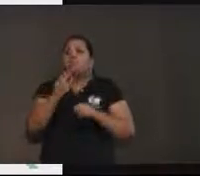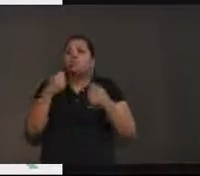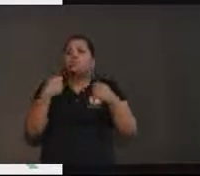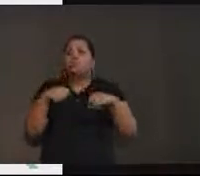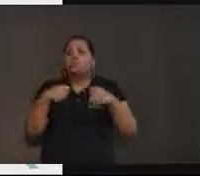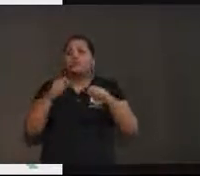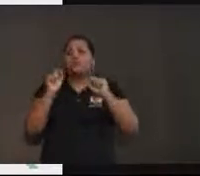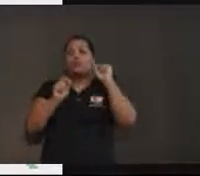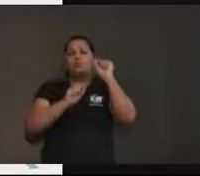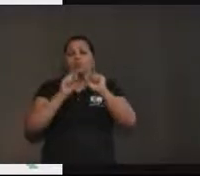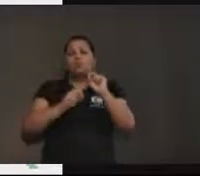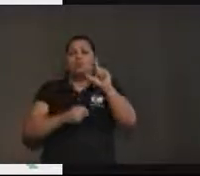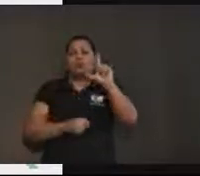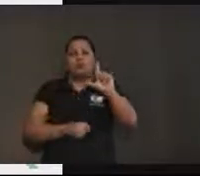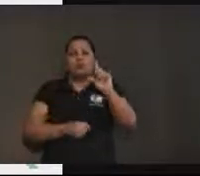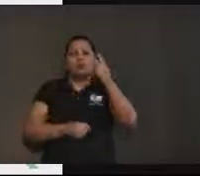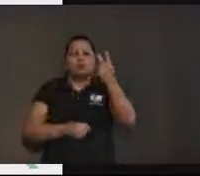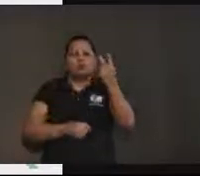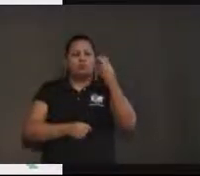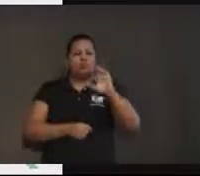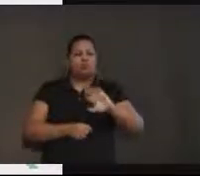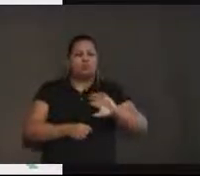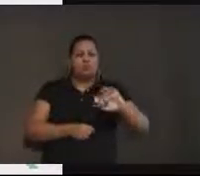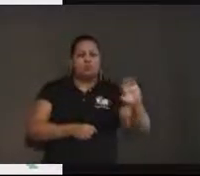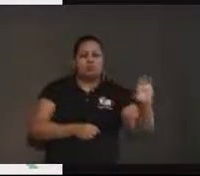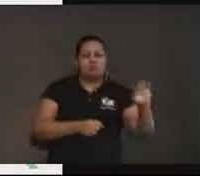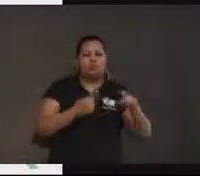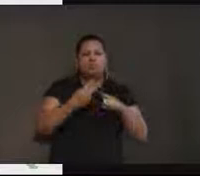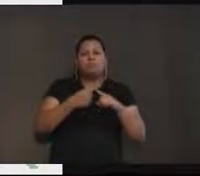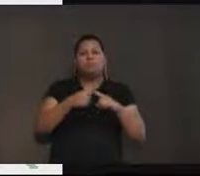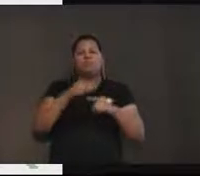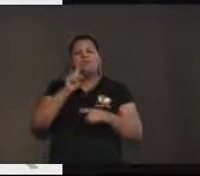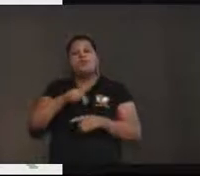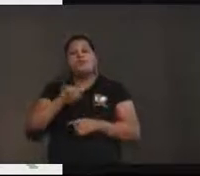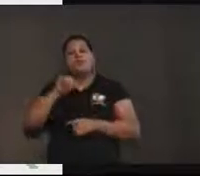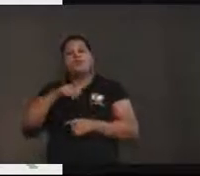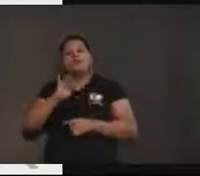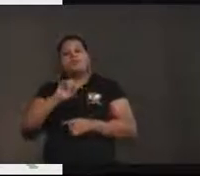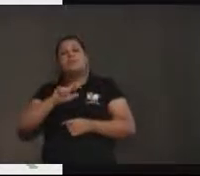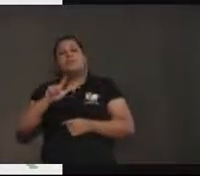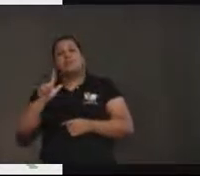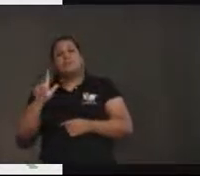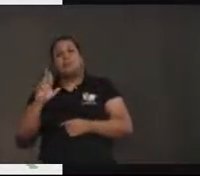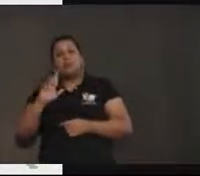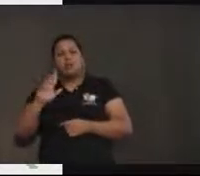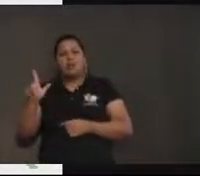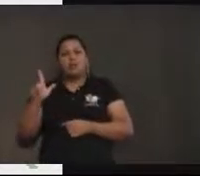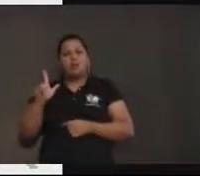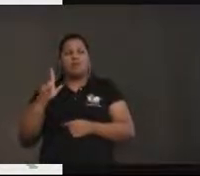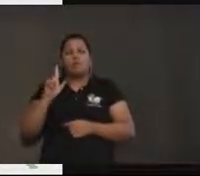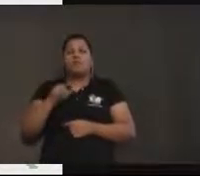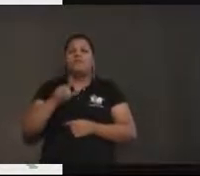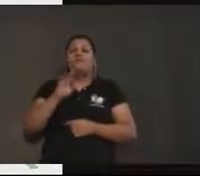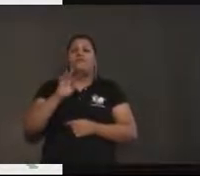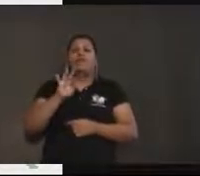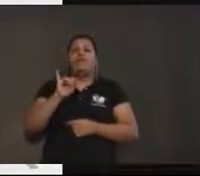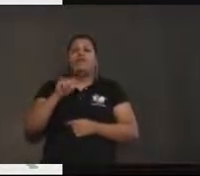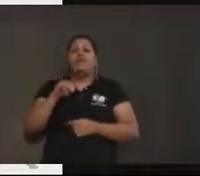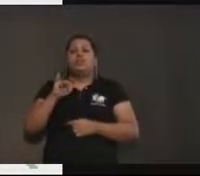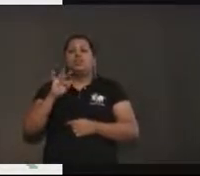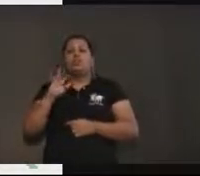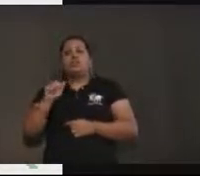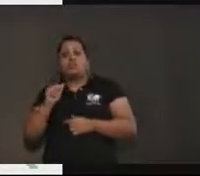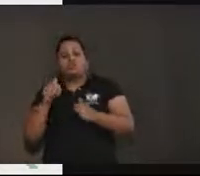pelo lá pelo menos as integrais são infinitas ótima eu vou poder tratar essas integrais beleza E além disso você